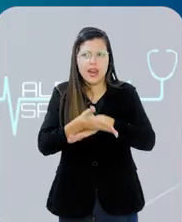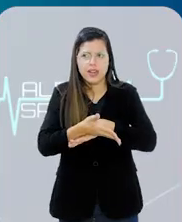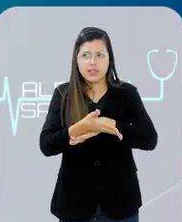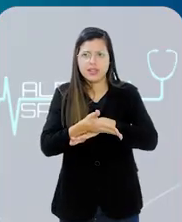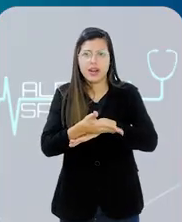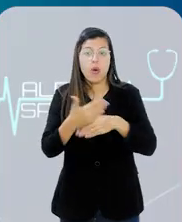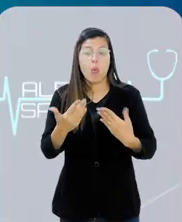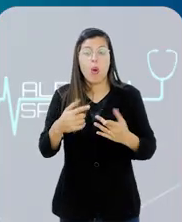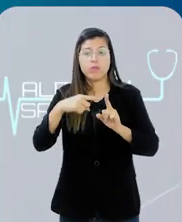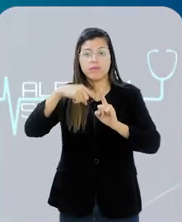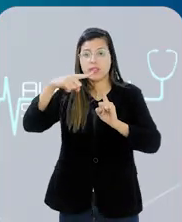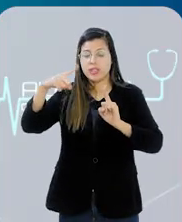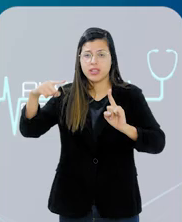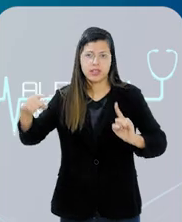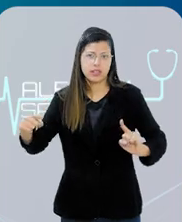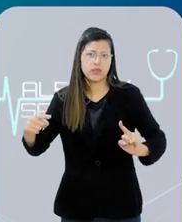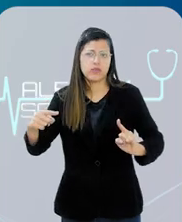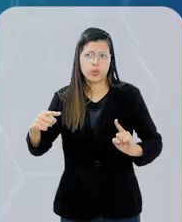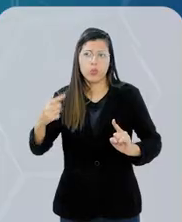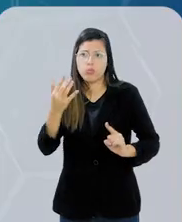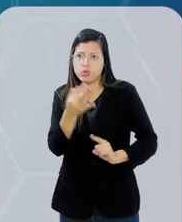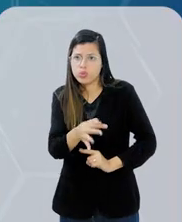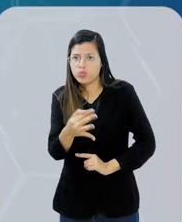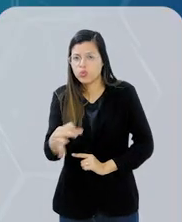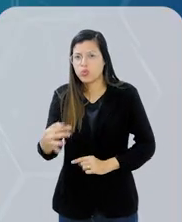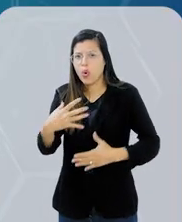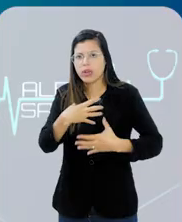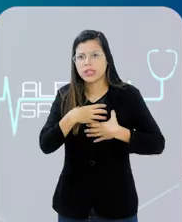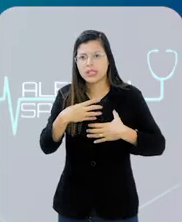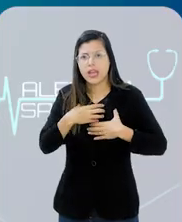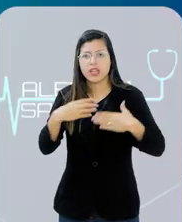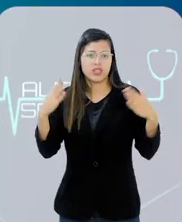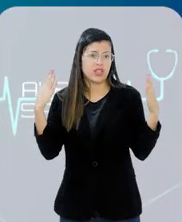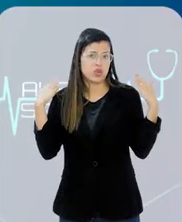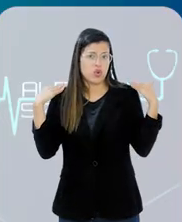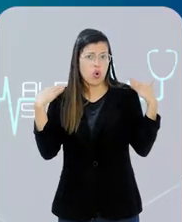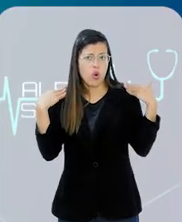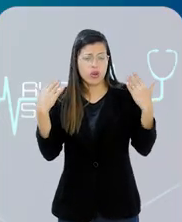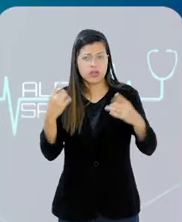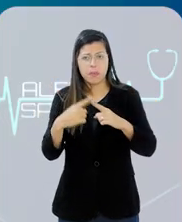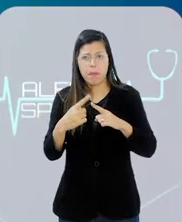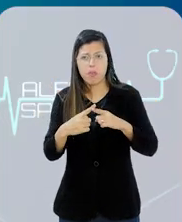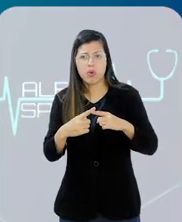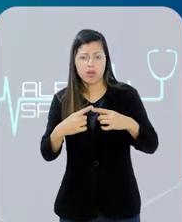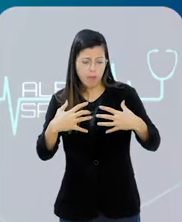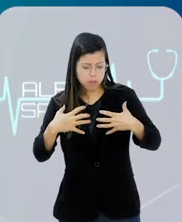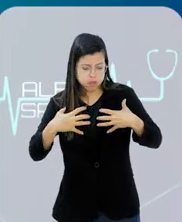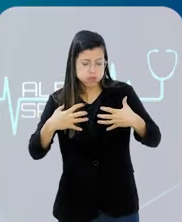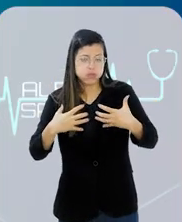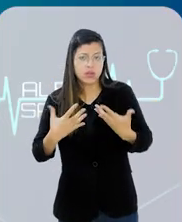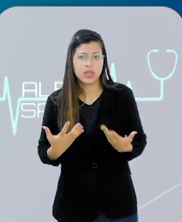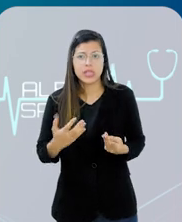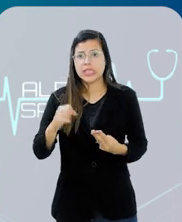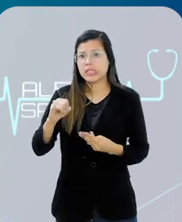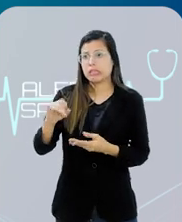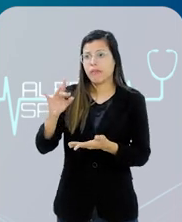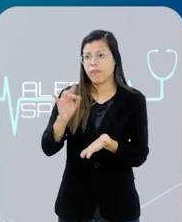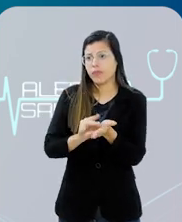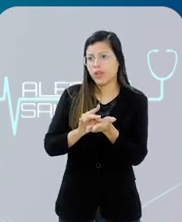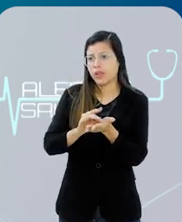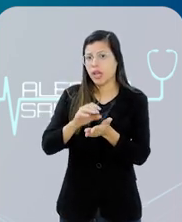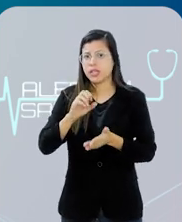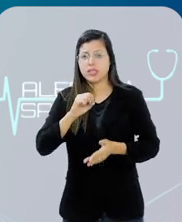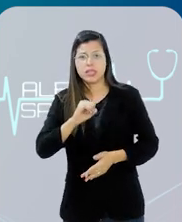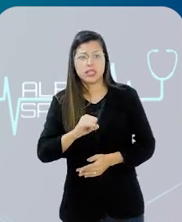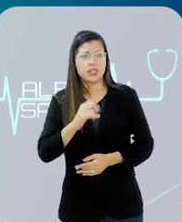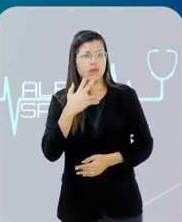grau de incapacidade que uma paciente que sente dor na coluna porque tem uma mama volumosa, se ele é verdadeiro, se